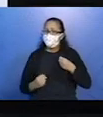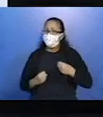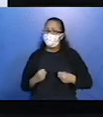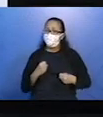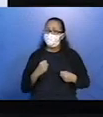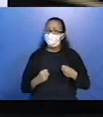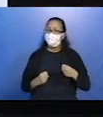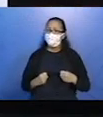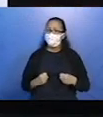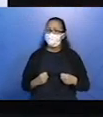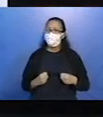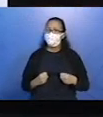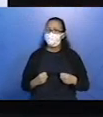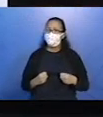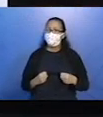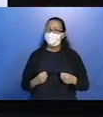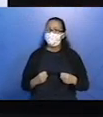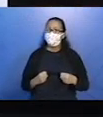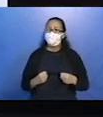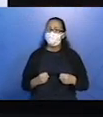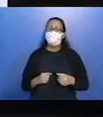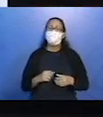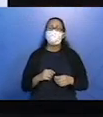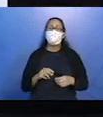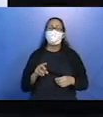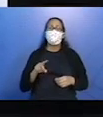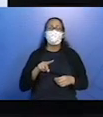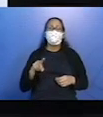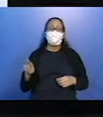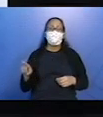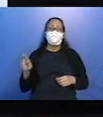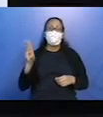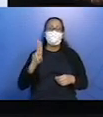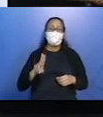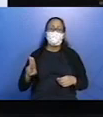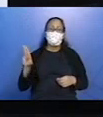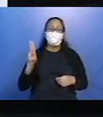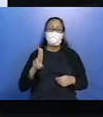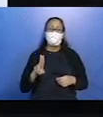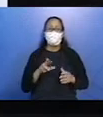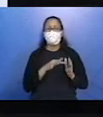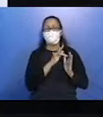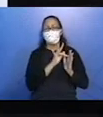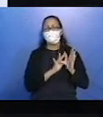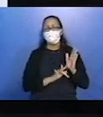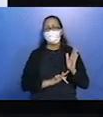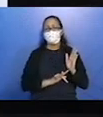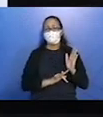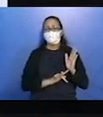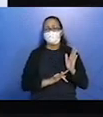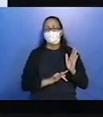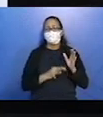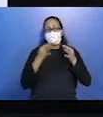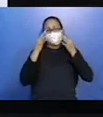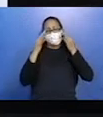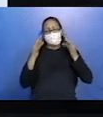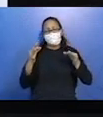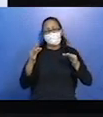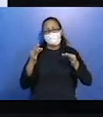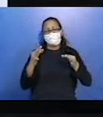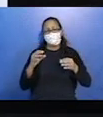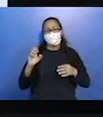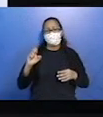correrá. É uma das figuras que vocês mais usam nas produções. Então, chama a atenção de vocês também, ó. Ele ou